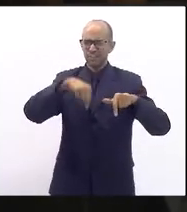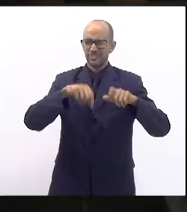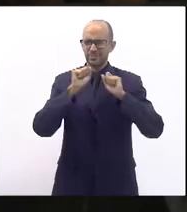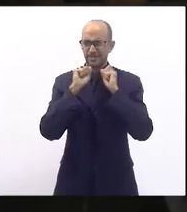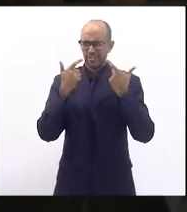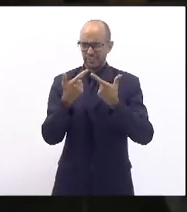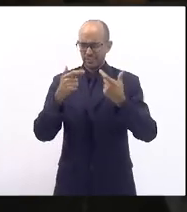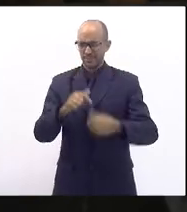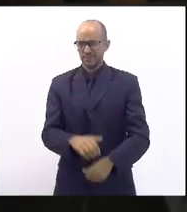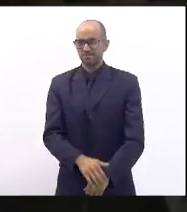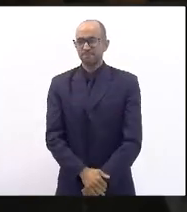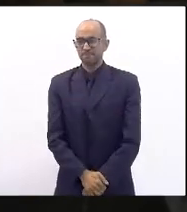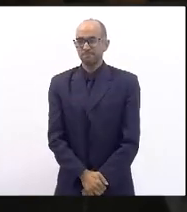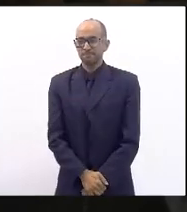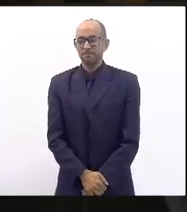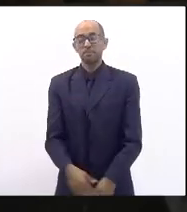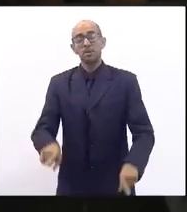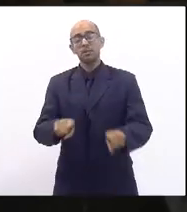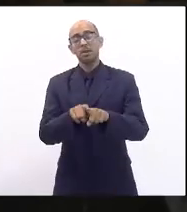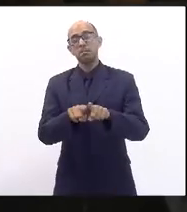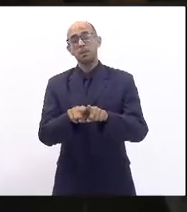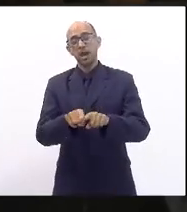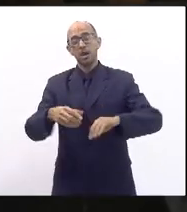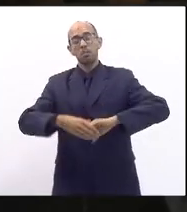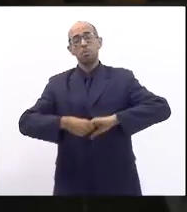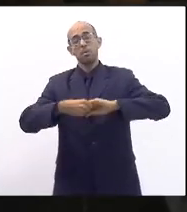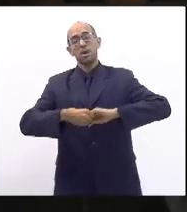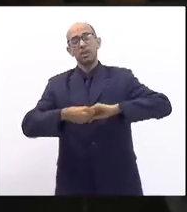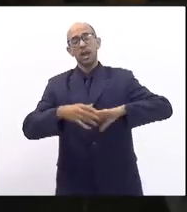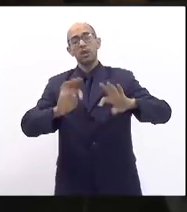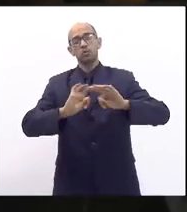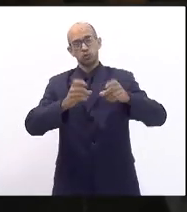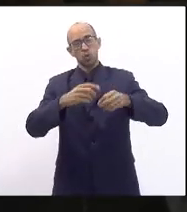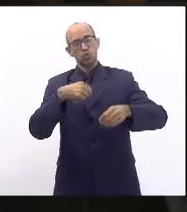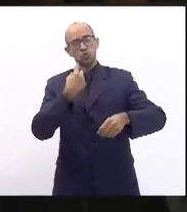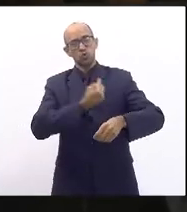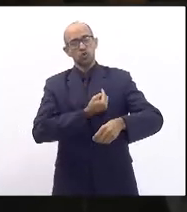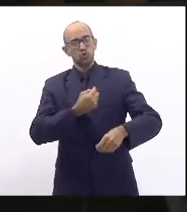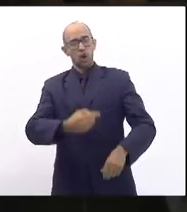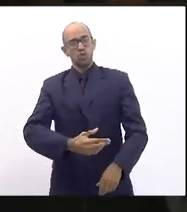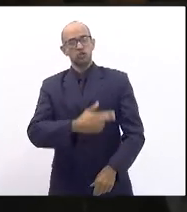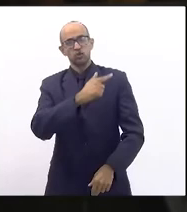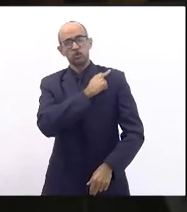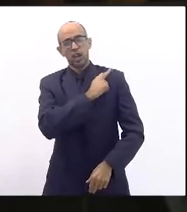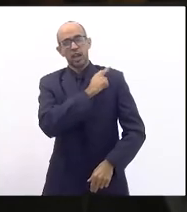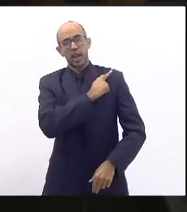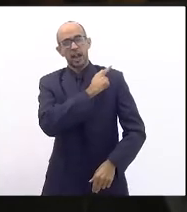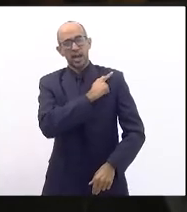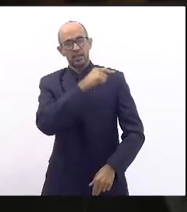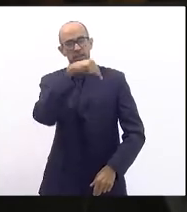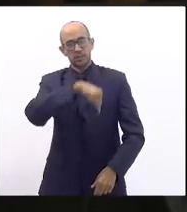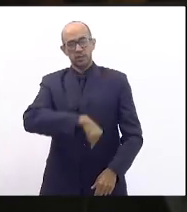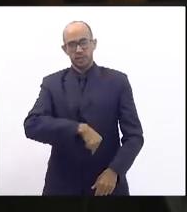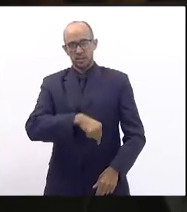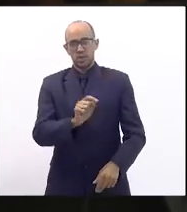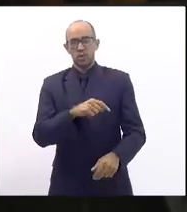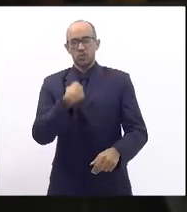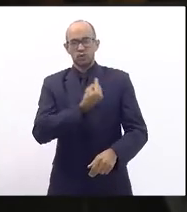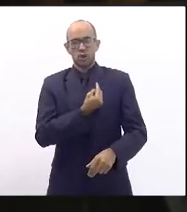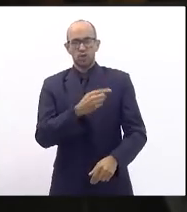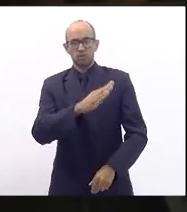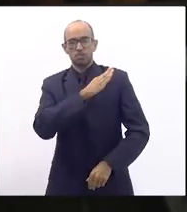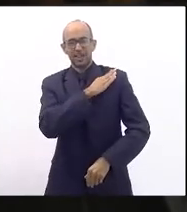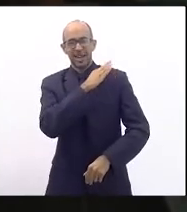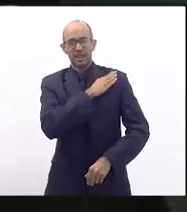mandatos saudar a todos os nossos generais que a questão nossos brigadeiros